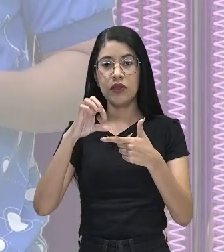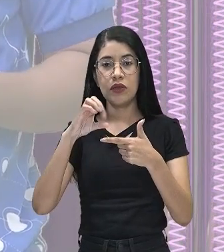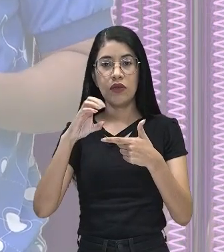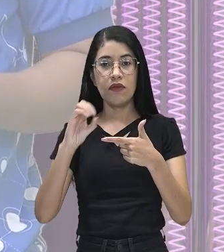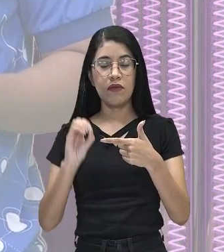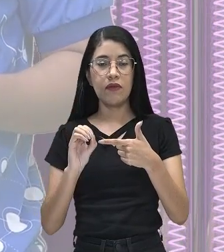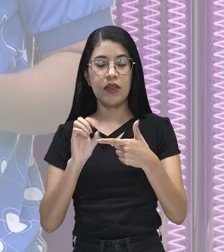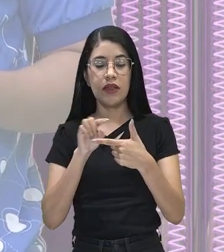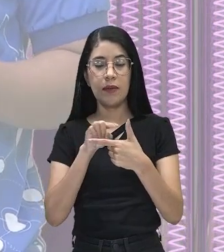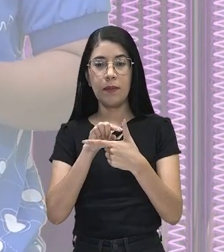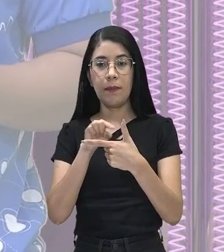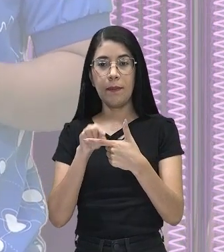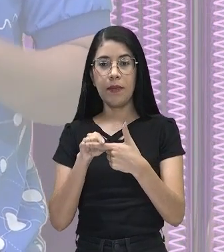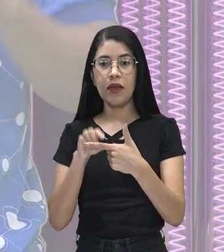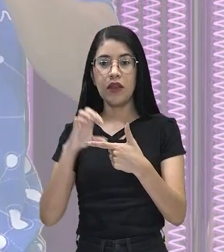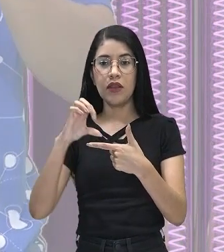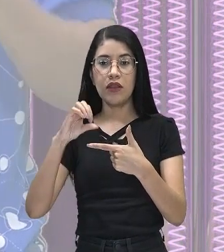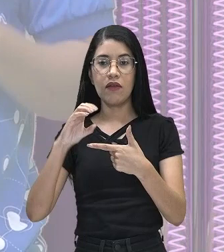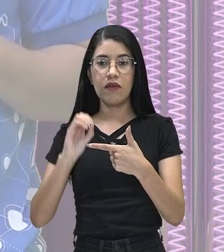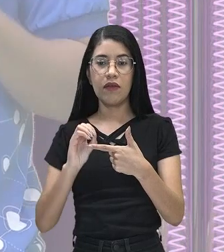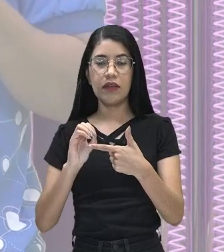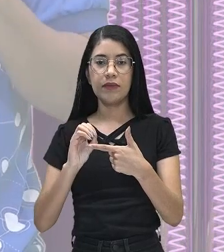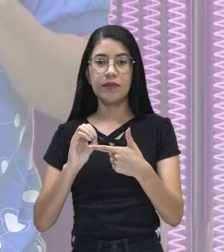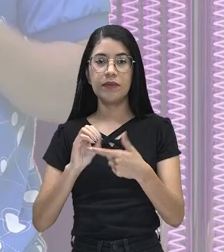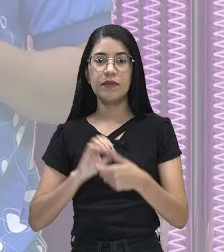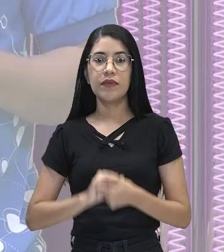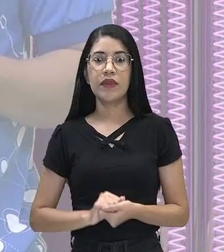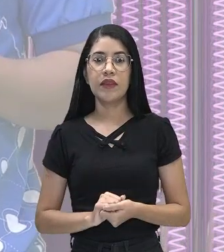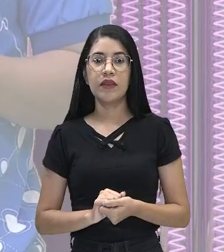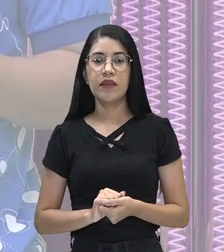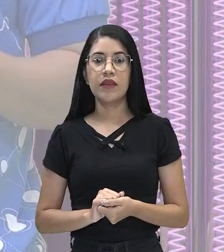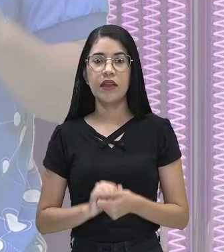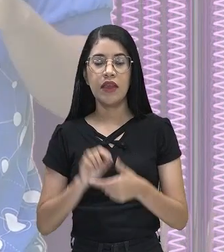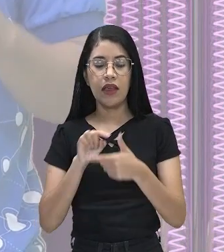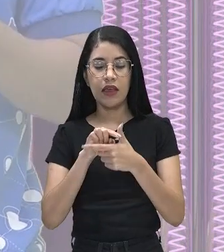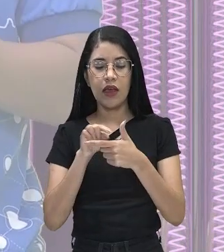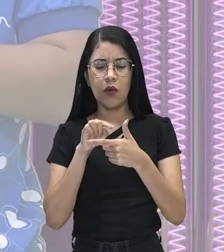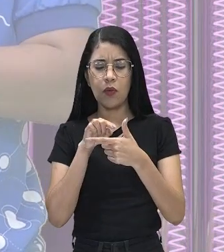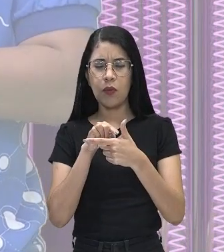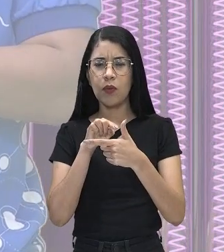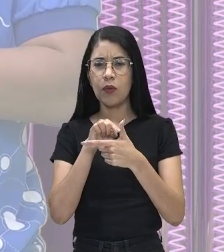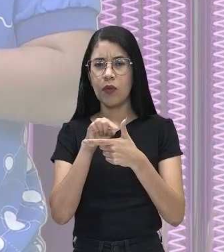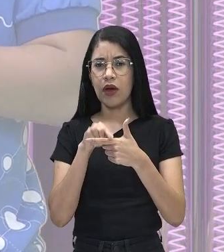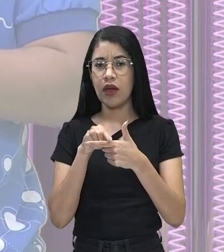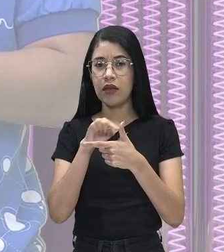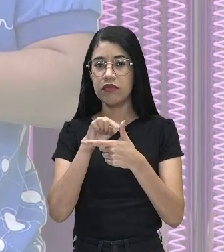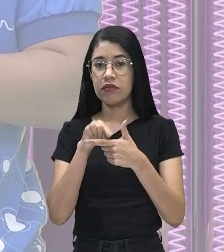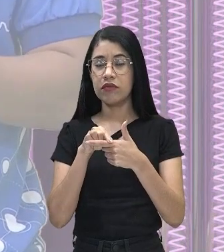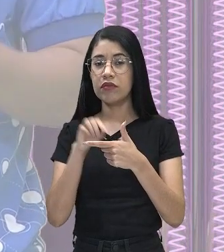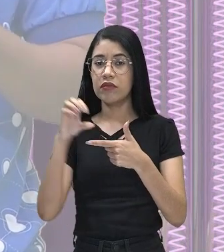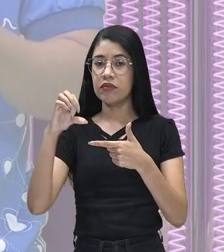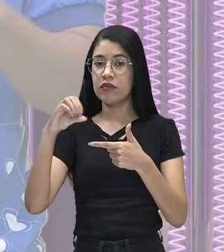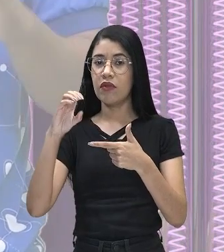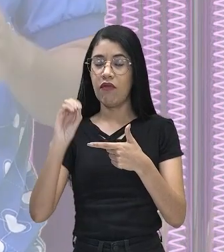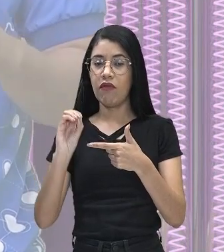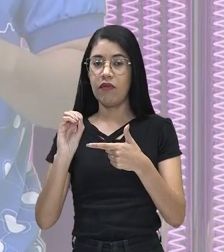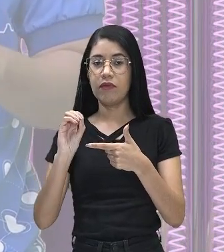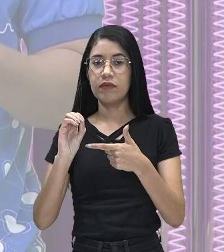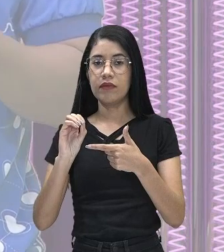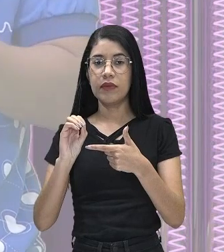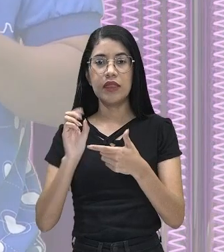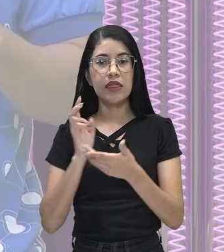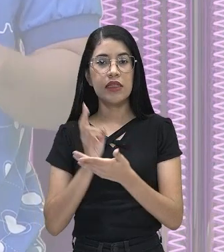que é esse ângulo aqui, ó, que tem lá a bolinha ali, beleza? Então ali é o ângulo de 90 graus. Todo